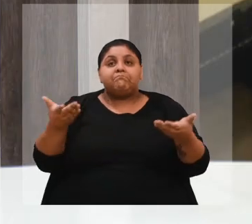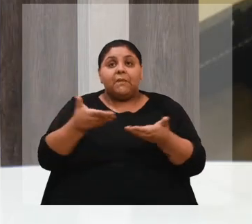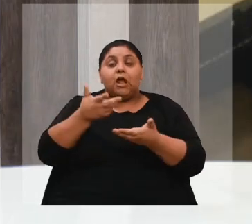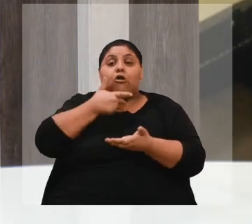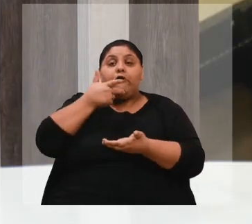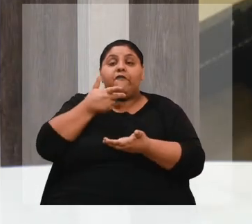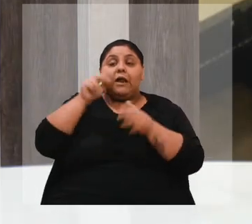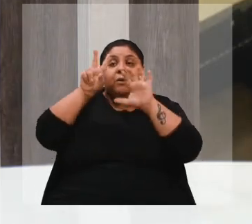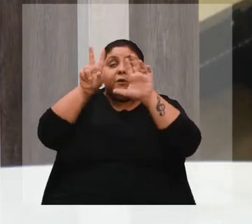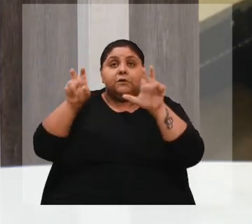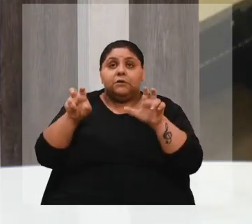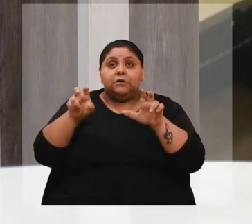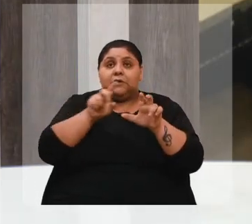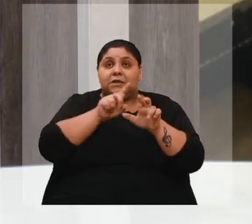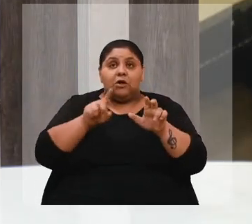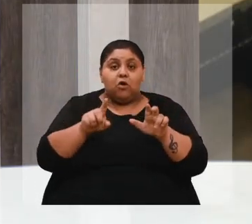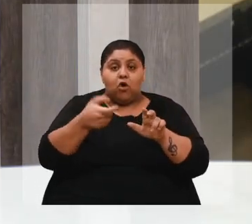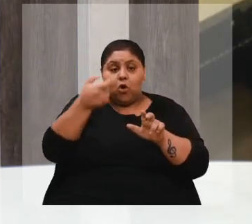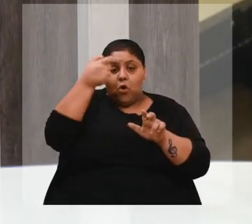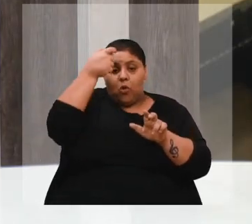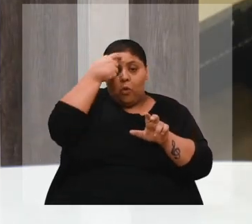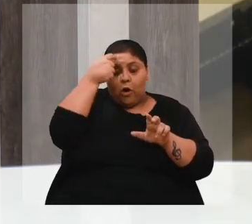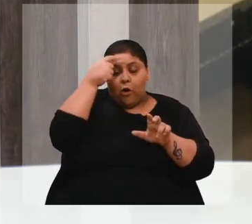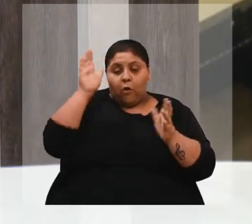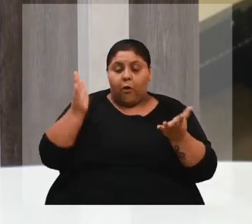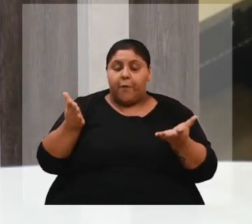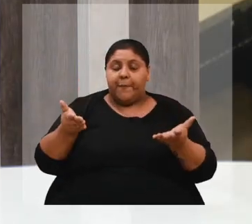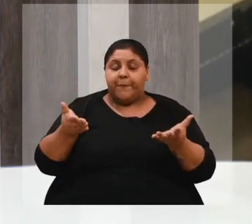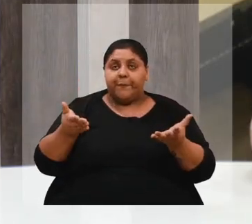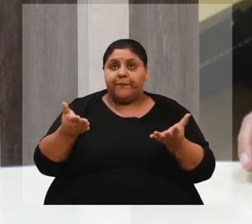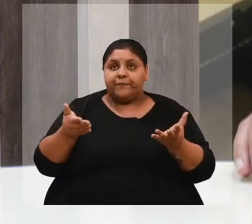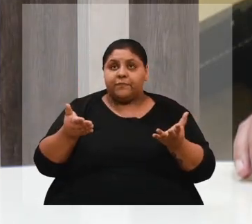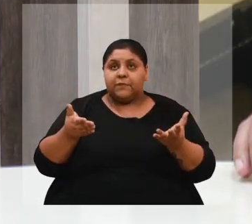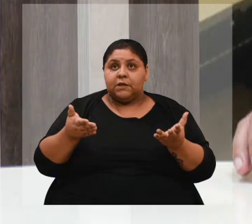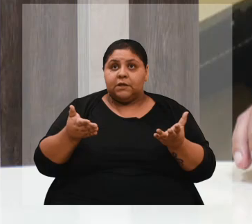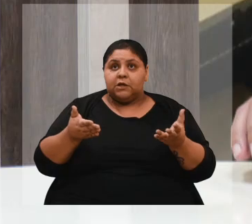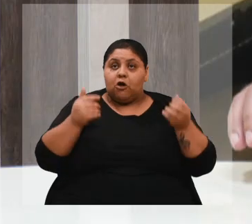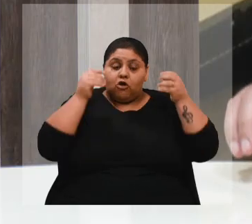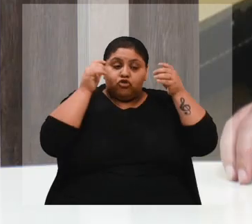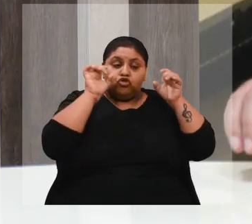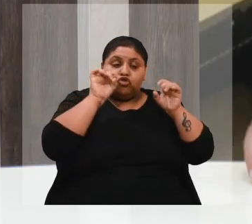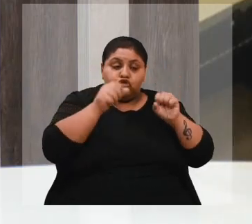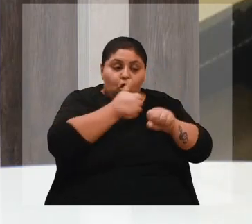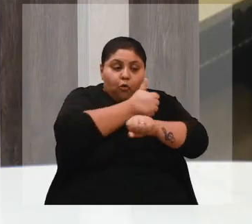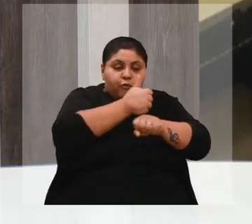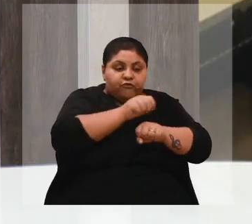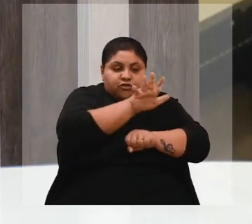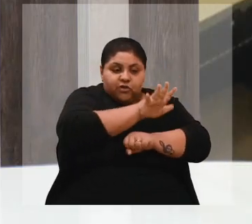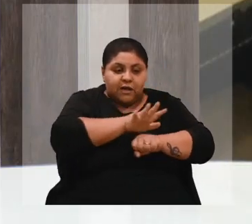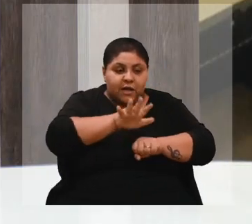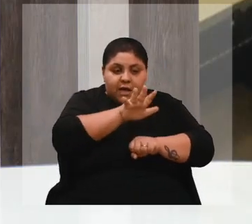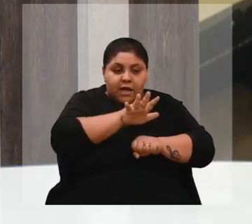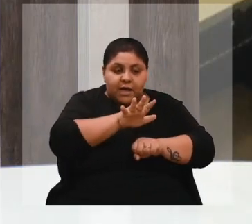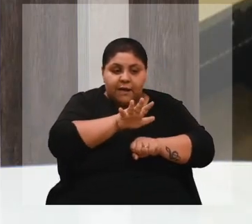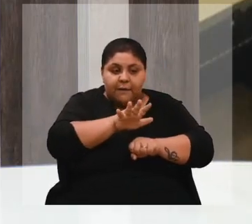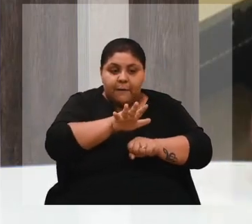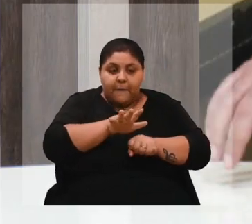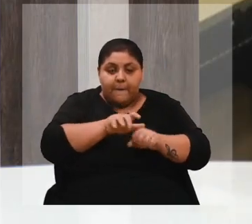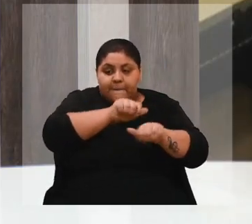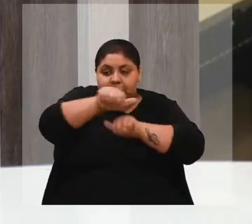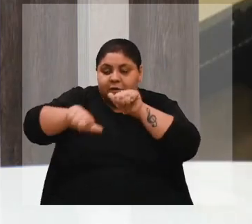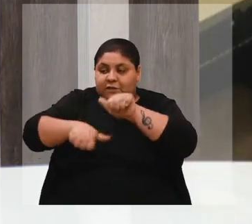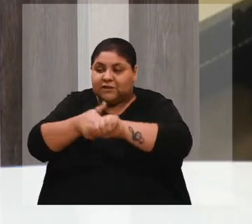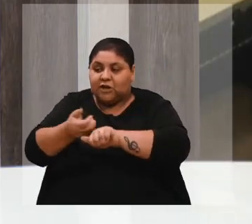entra numa seara interessante que não é o conhecimento restrito ao profissional da área, é algo que tem que